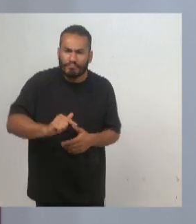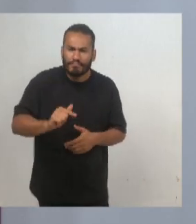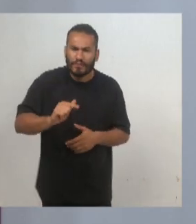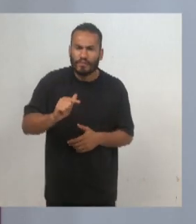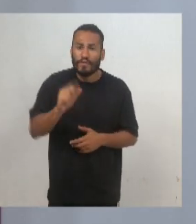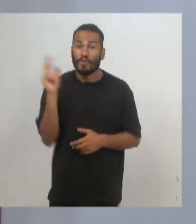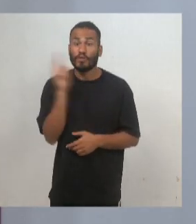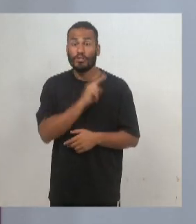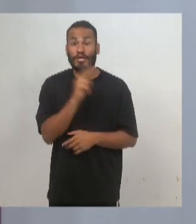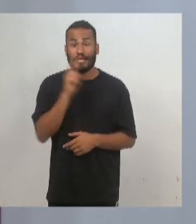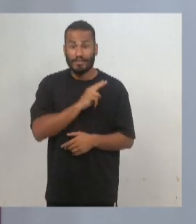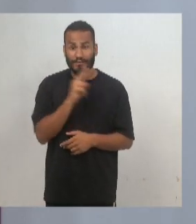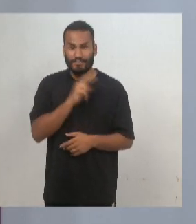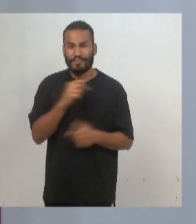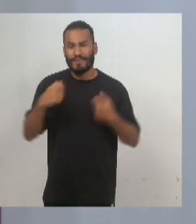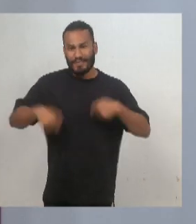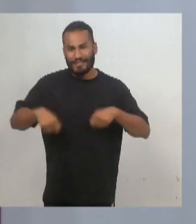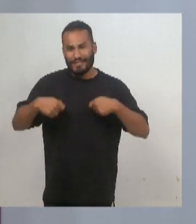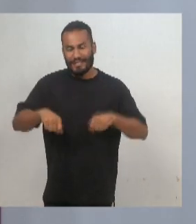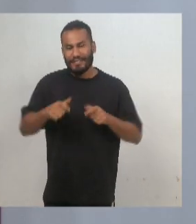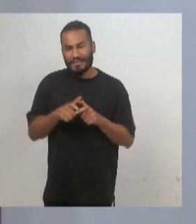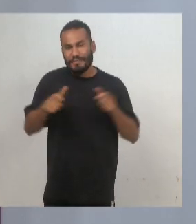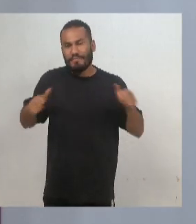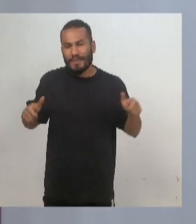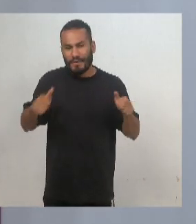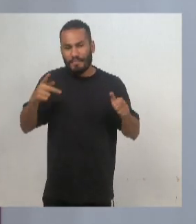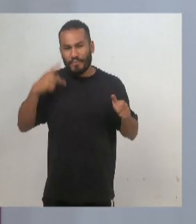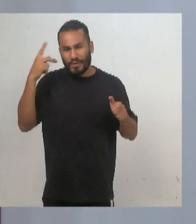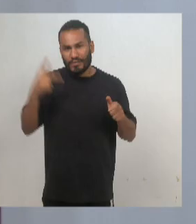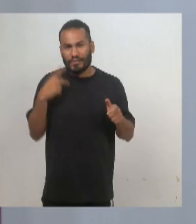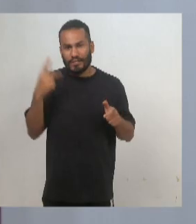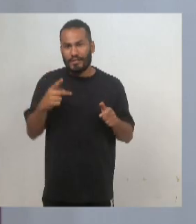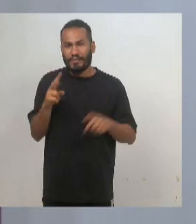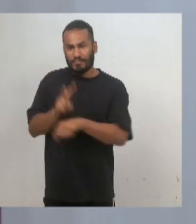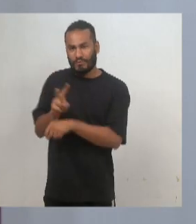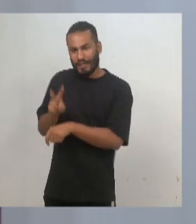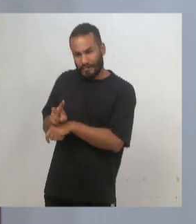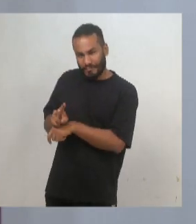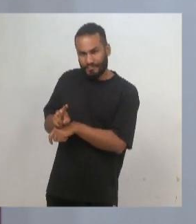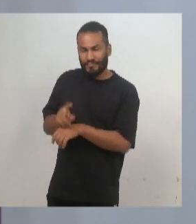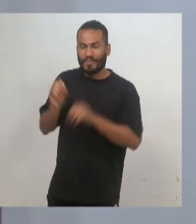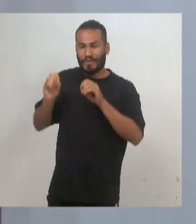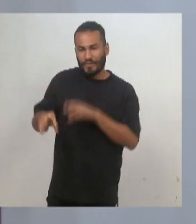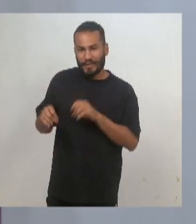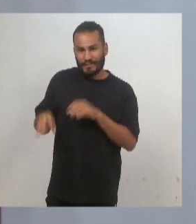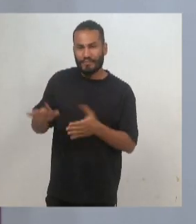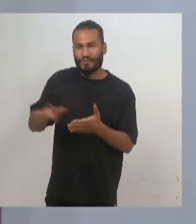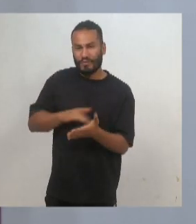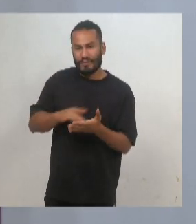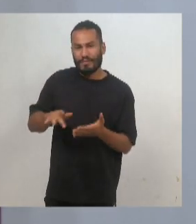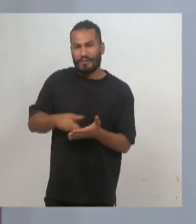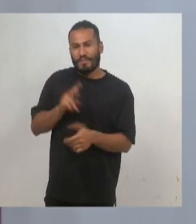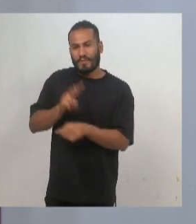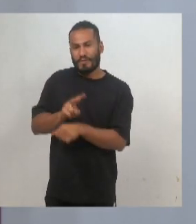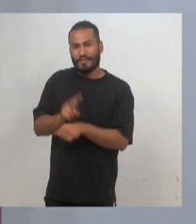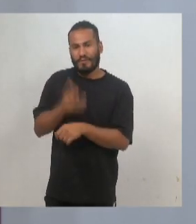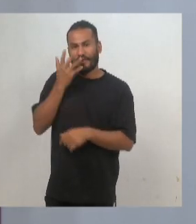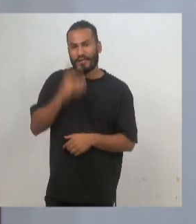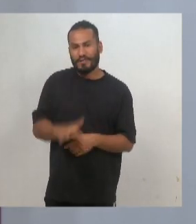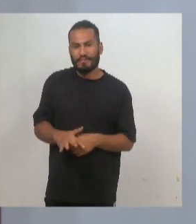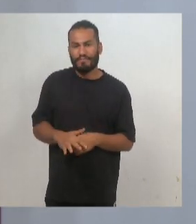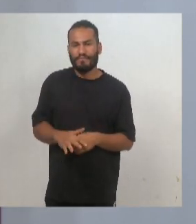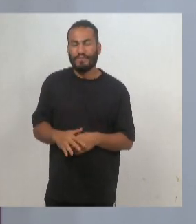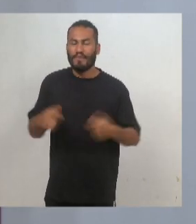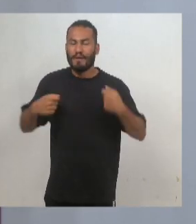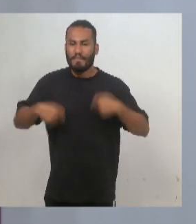é urgente a necessidade de ampliar políticas públicas de prevenção, educação digital e proteção às crianças.